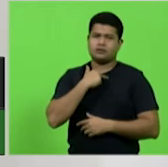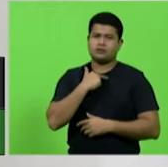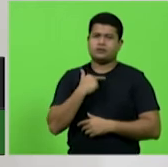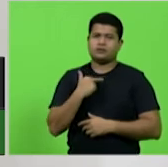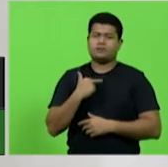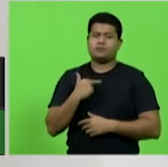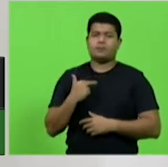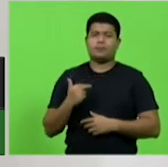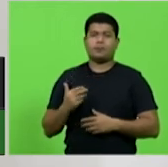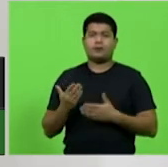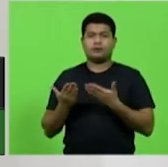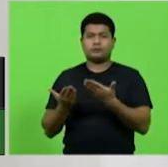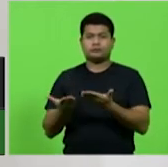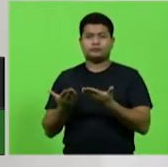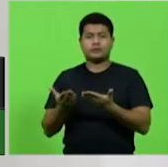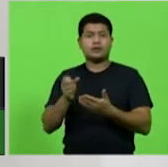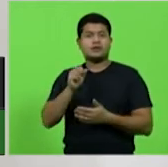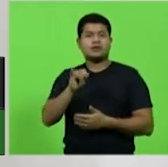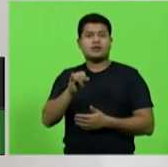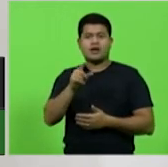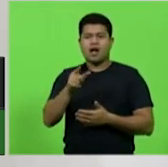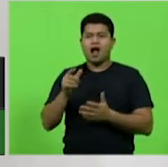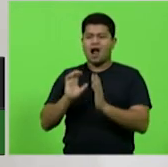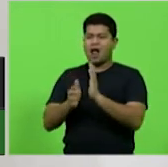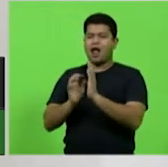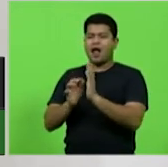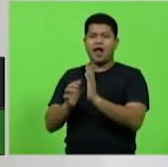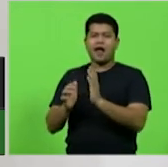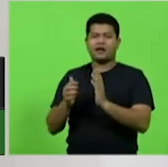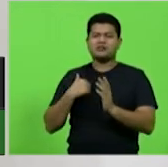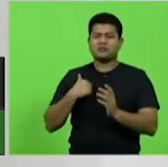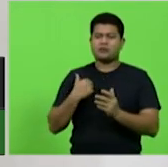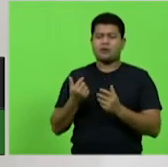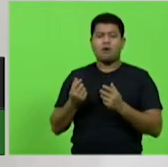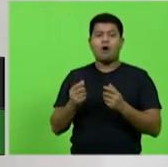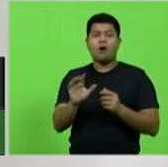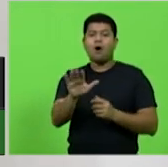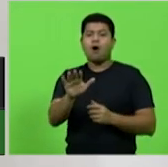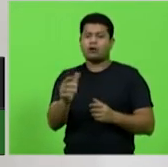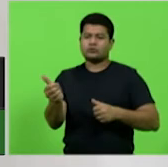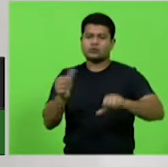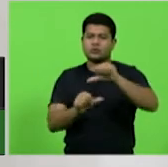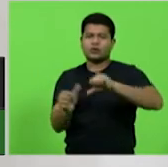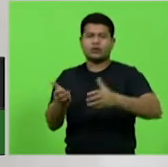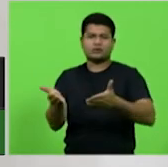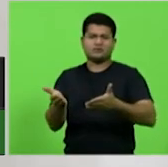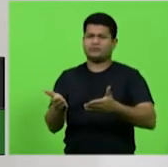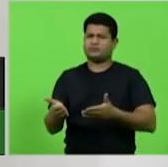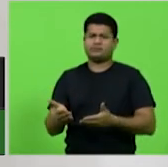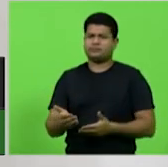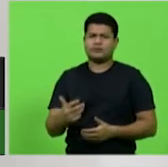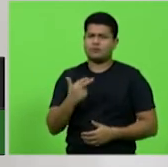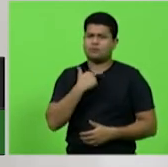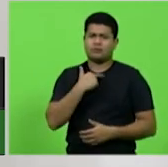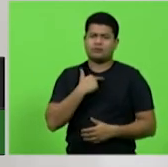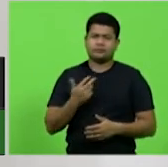fichas de filiação partidária na conveniência de alguns. Mas esse